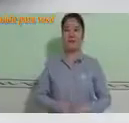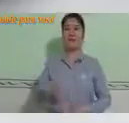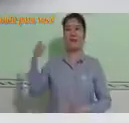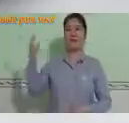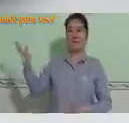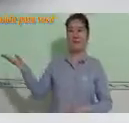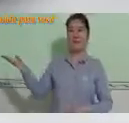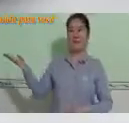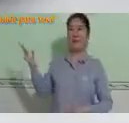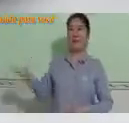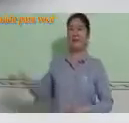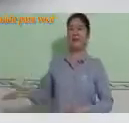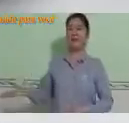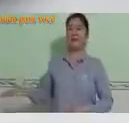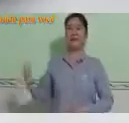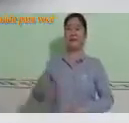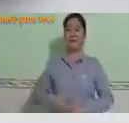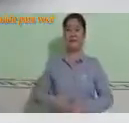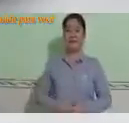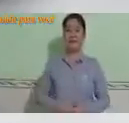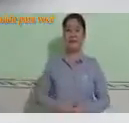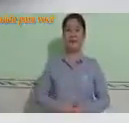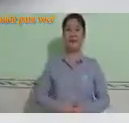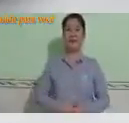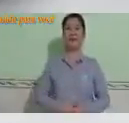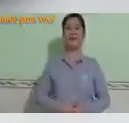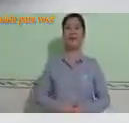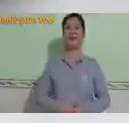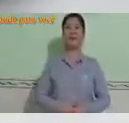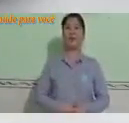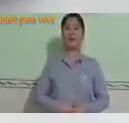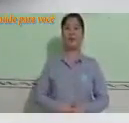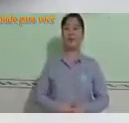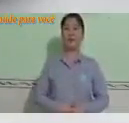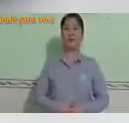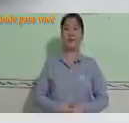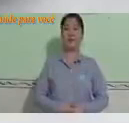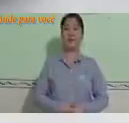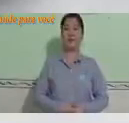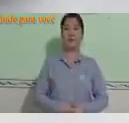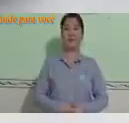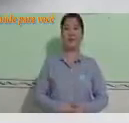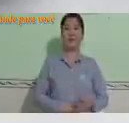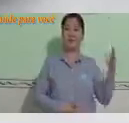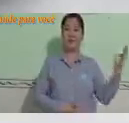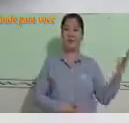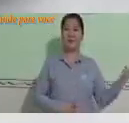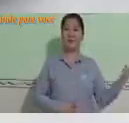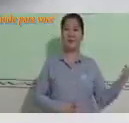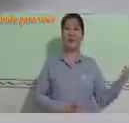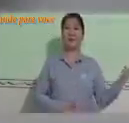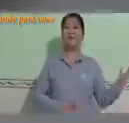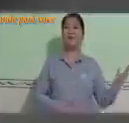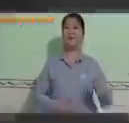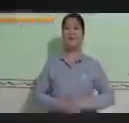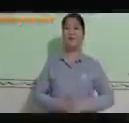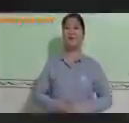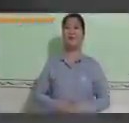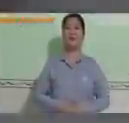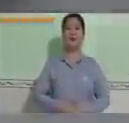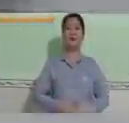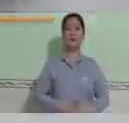Após a cirurgia, pode ser indicado a realização de psicoterapia, para um apoio psicológico, porque